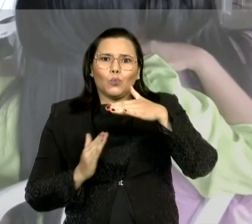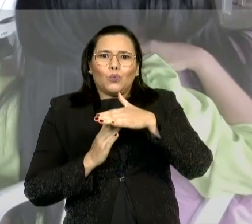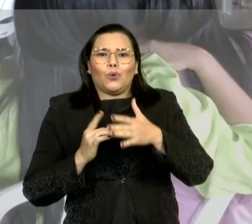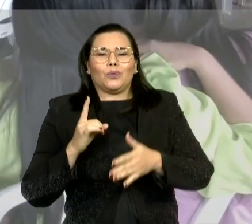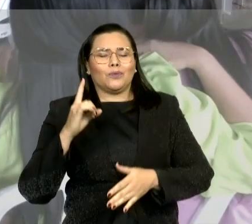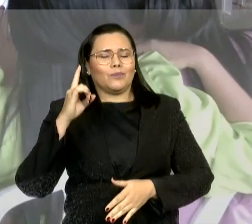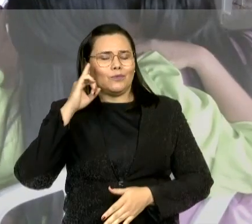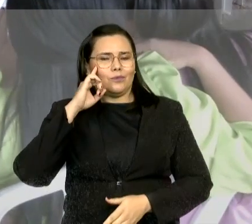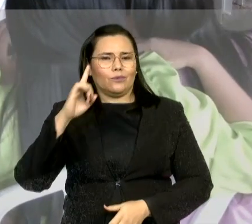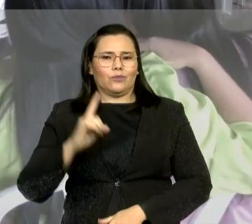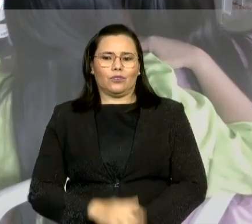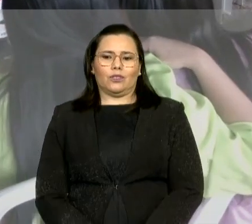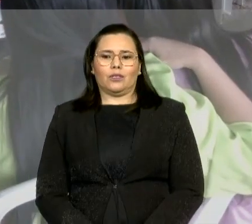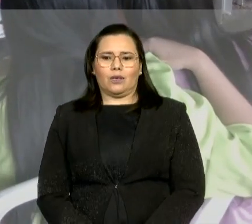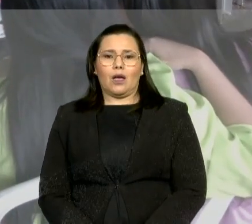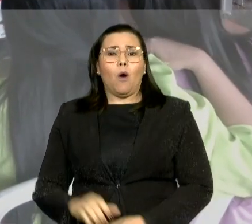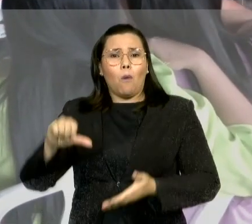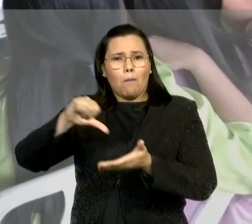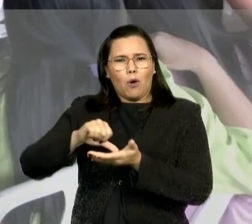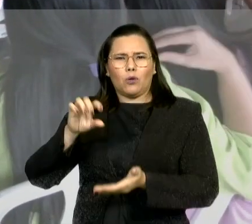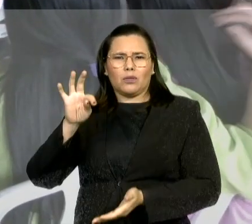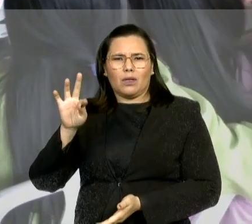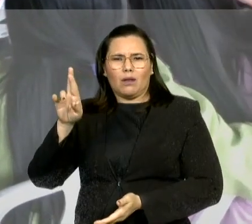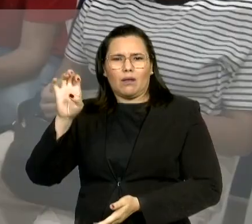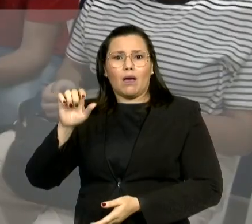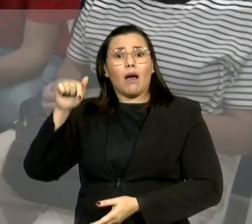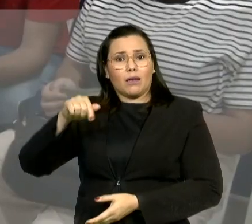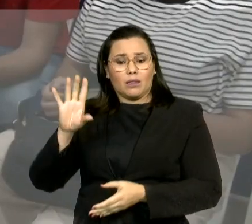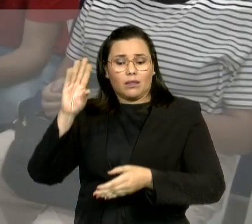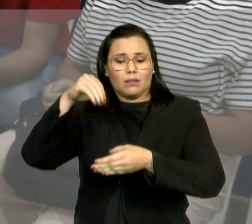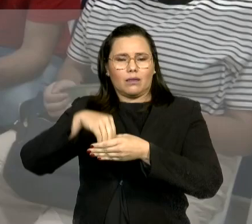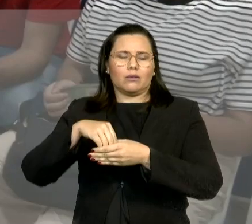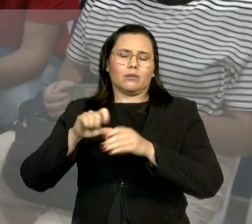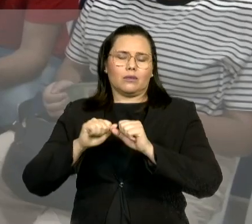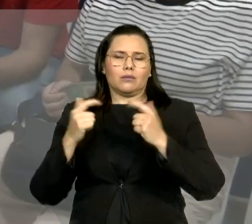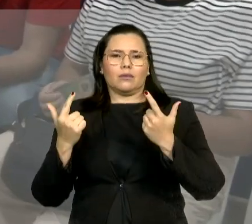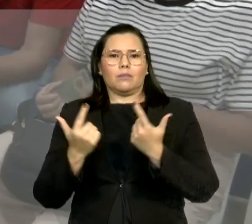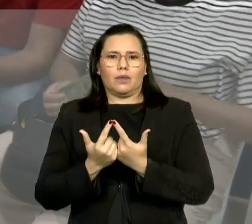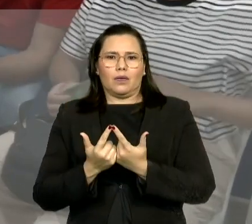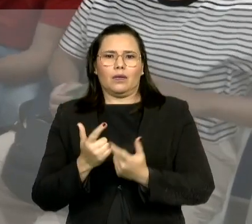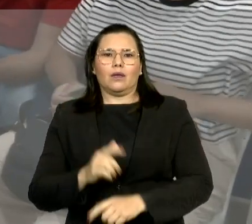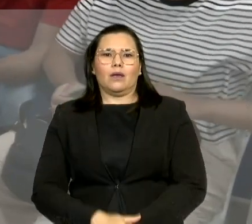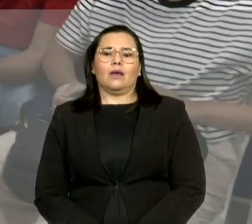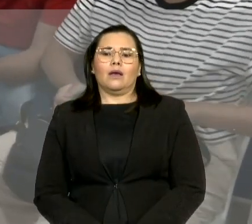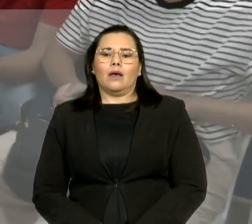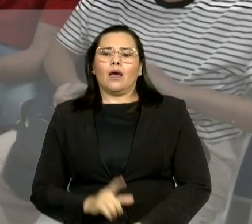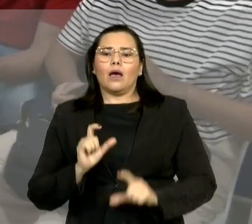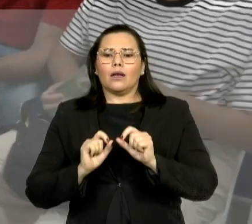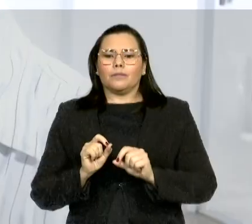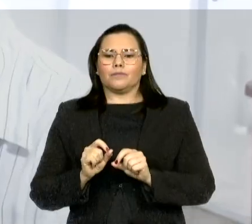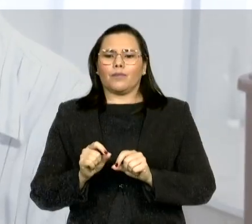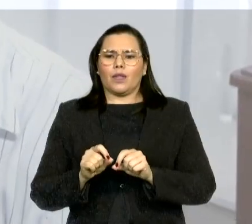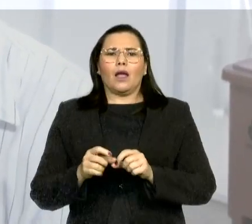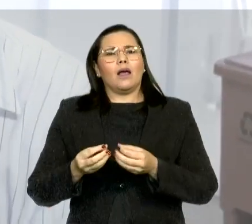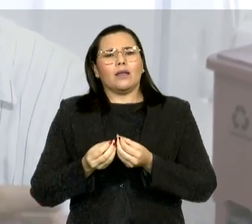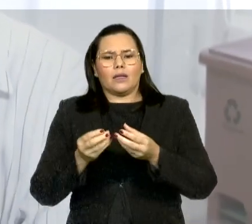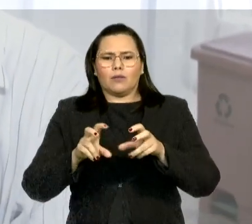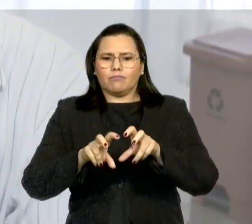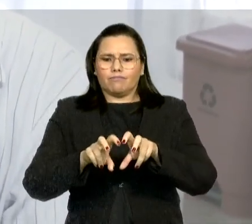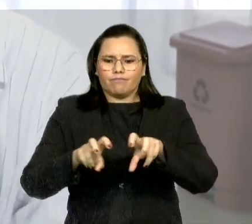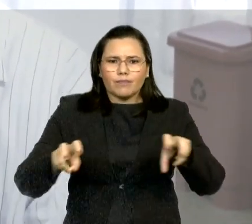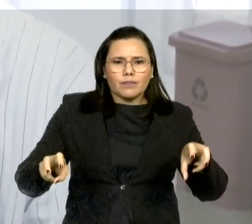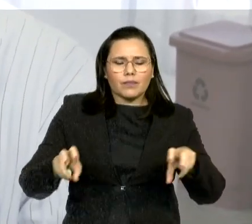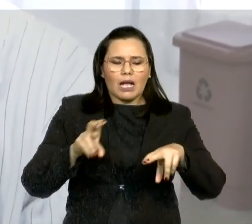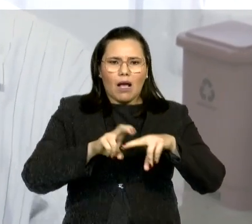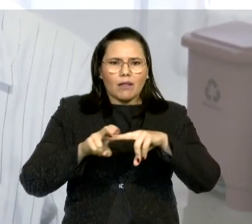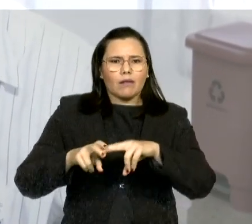Tribunal Regional Eleitoral, instalado na Assembleia Legislativa do Maranhão, a espera foi amenizada com a oferta de cadeiras e água.